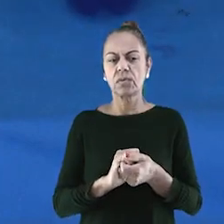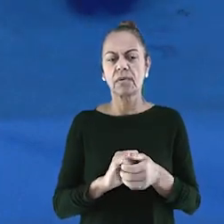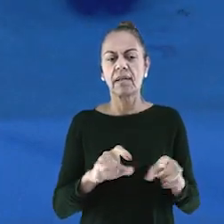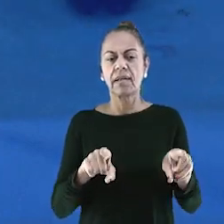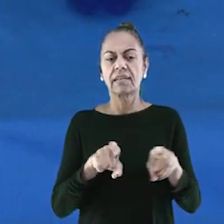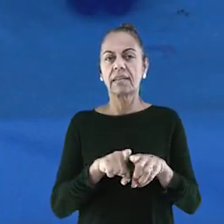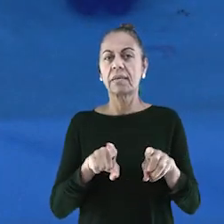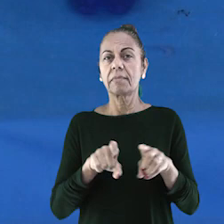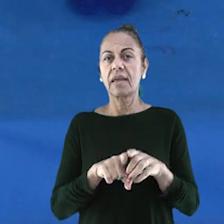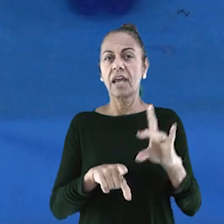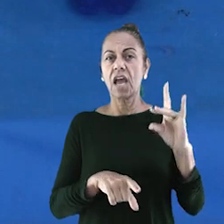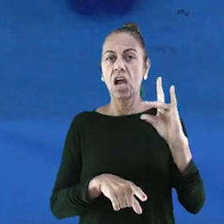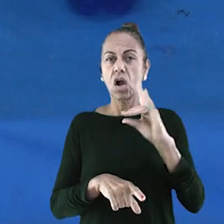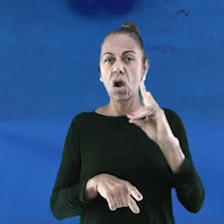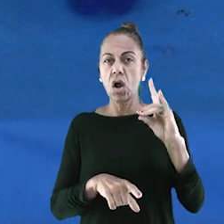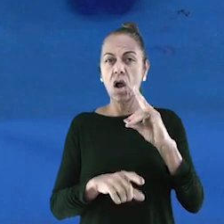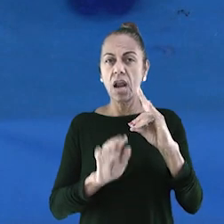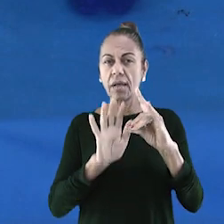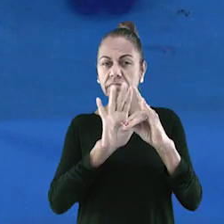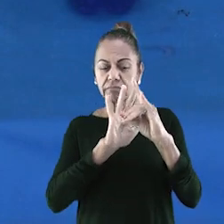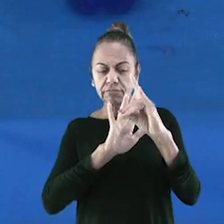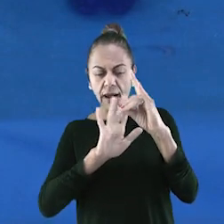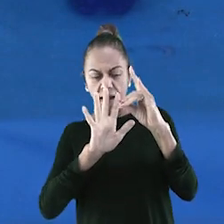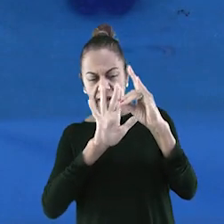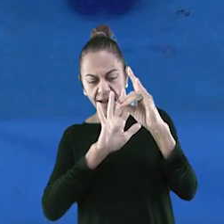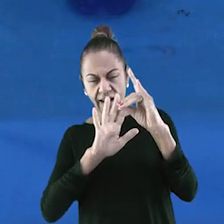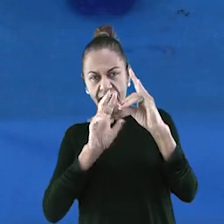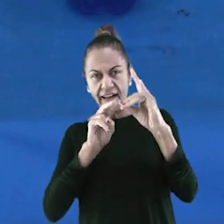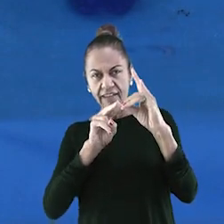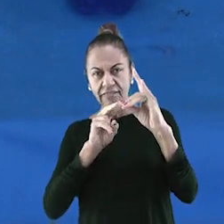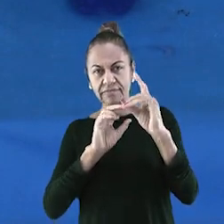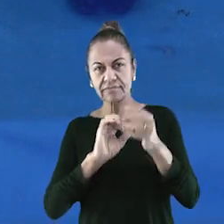E vamos colocar um pouco de cola transparente.